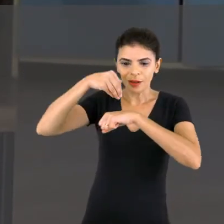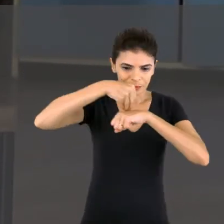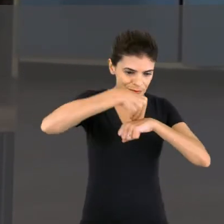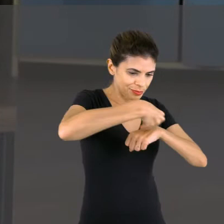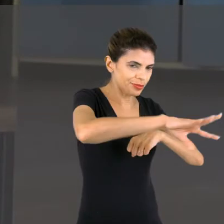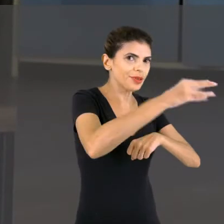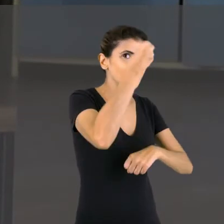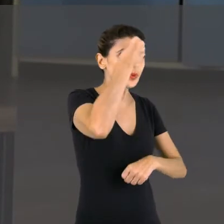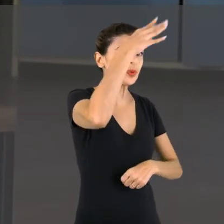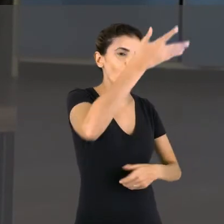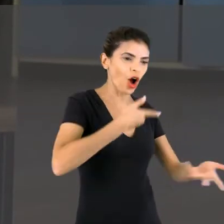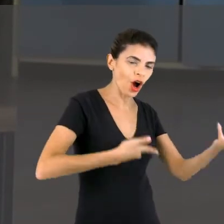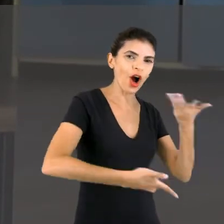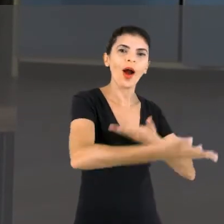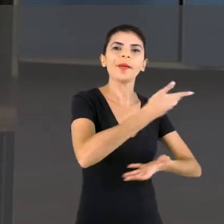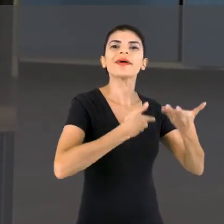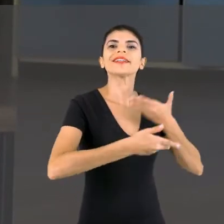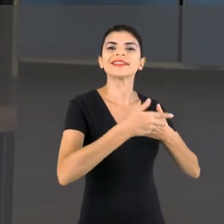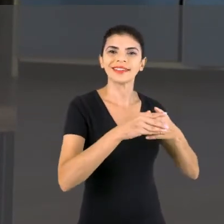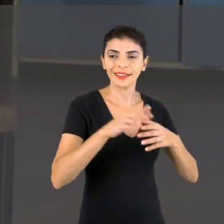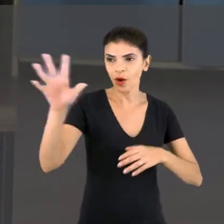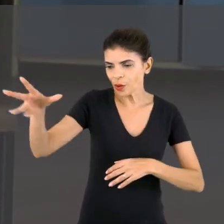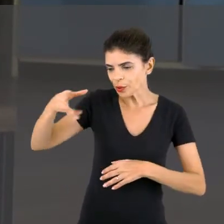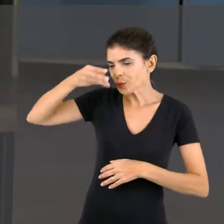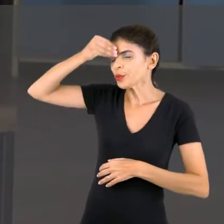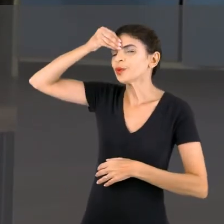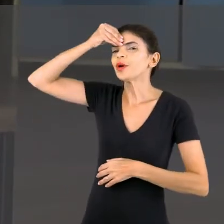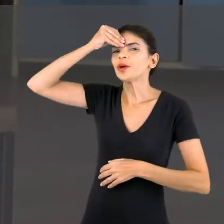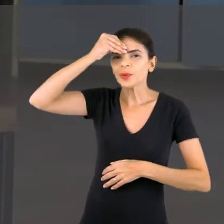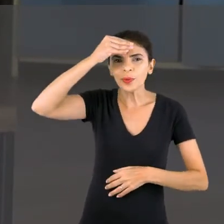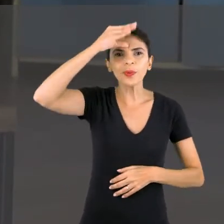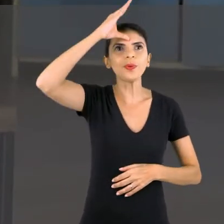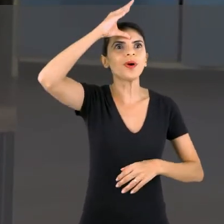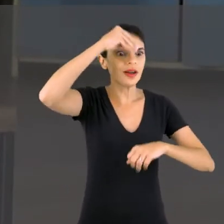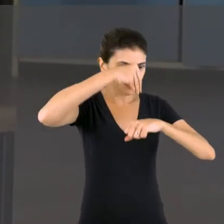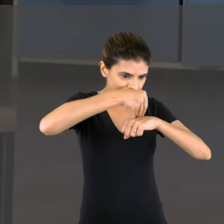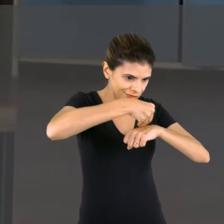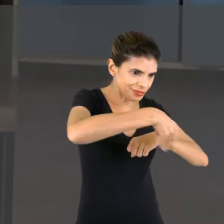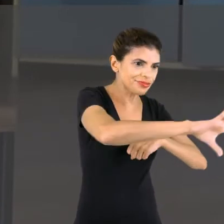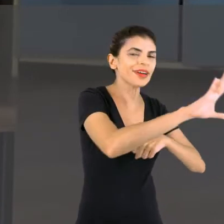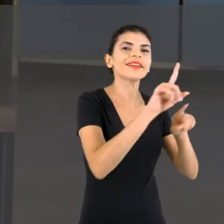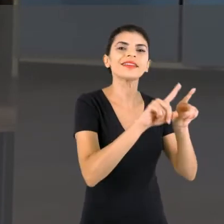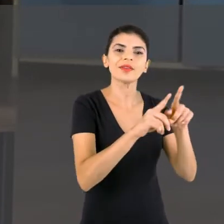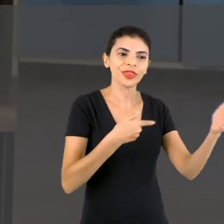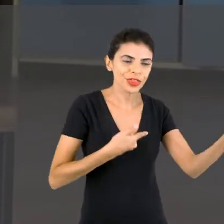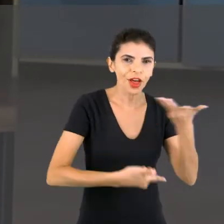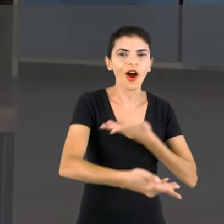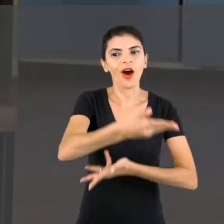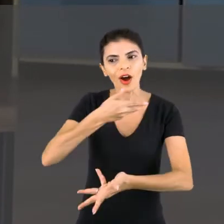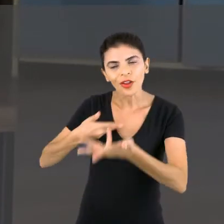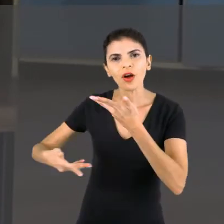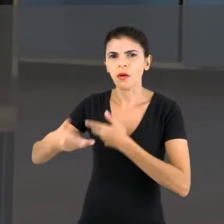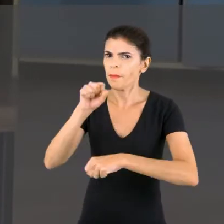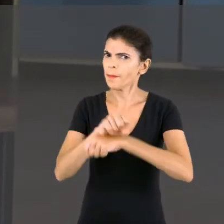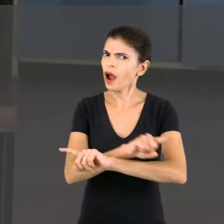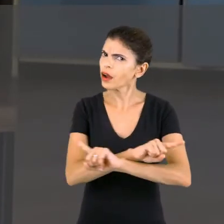tanto, então é muito importante que você compartilhe também, né? E isso fortalece esse fluxo da rede, que essa troca não pare